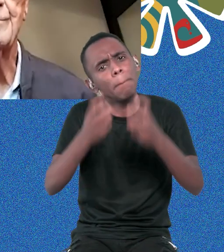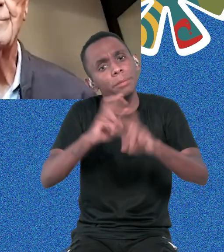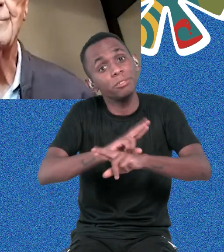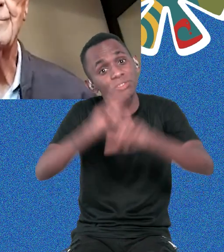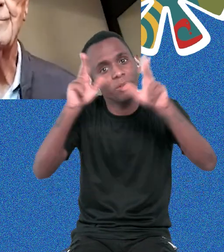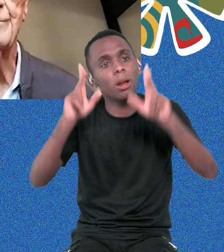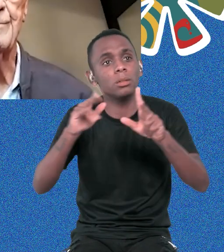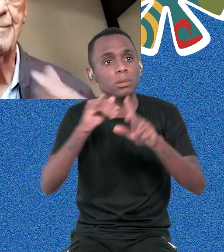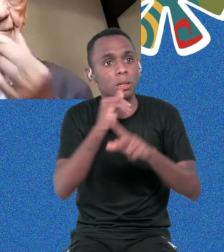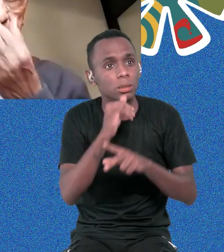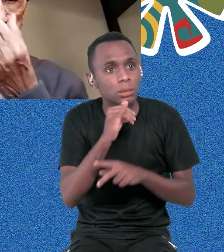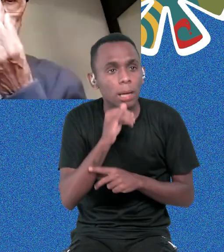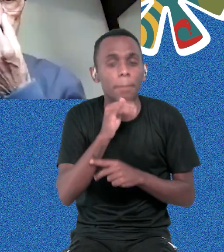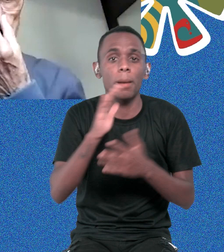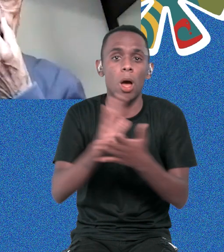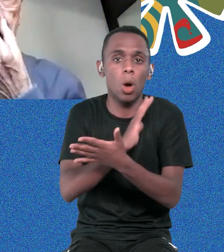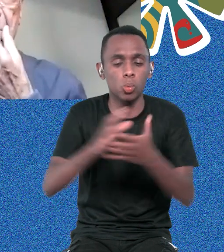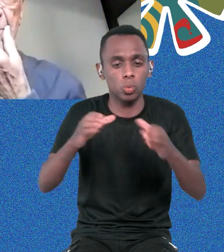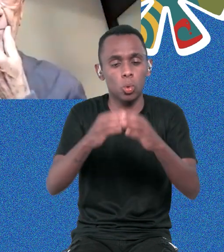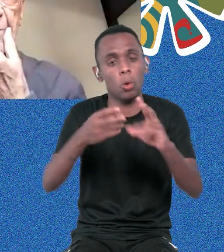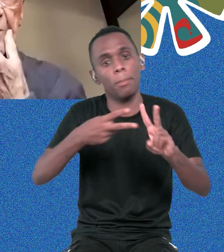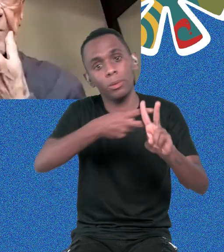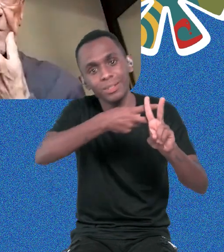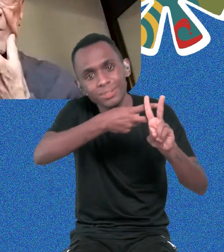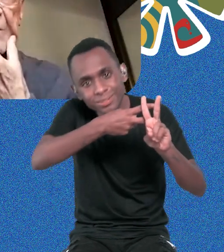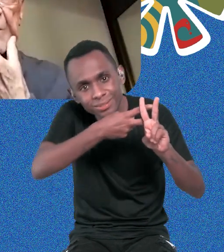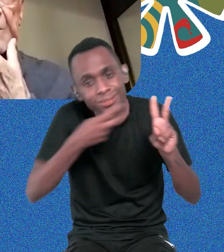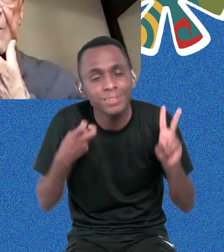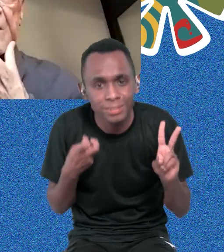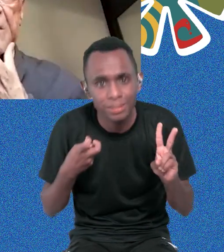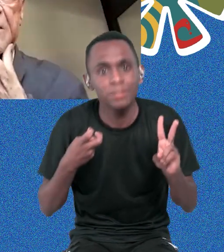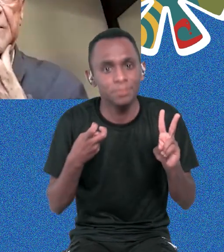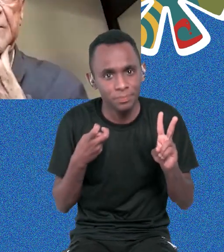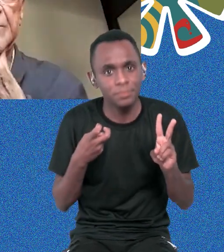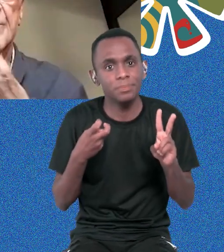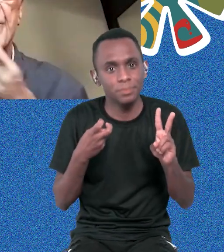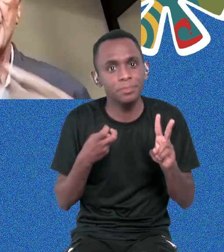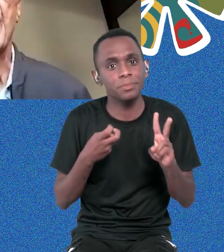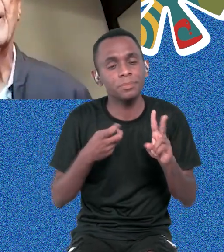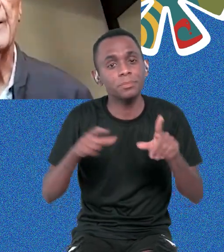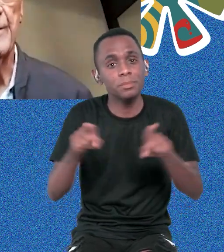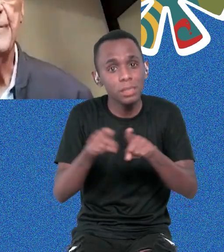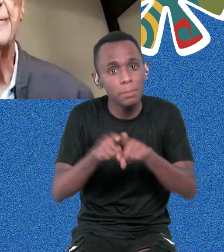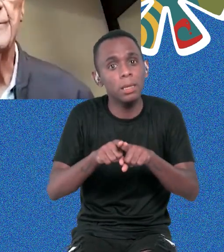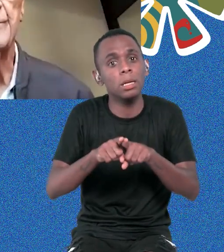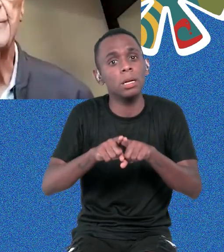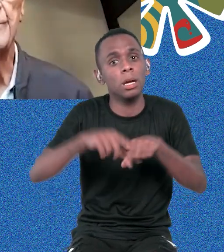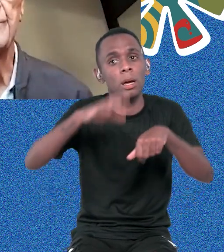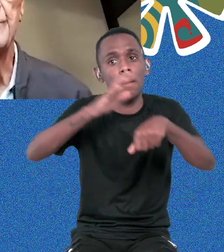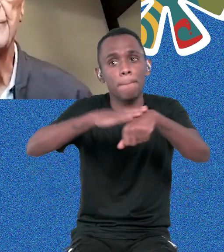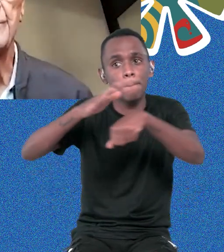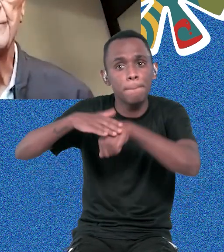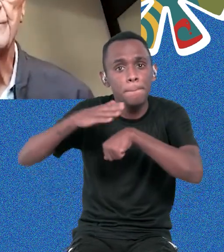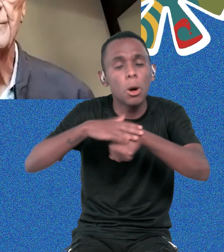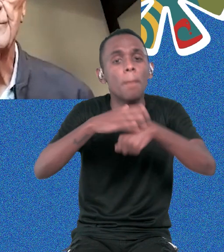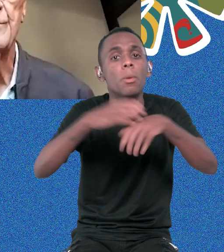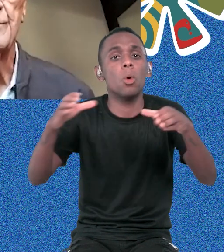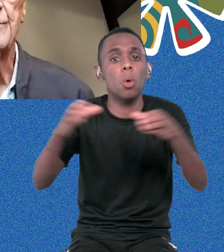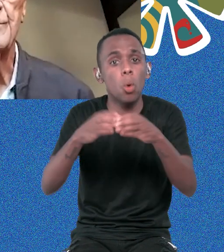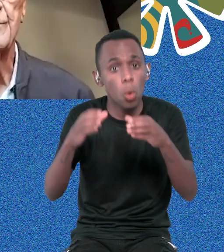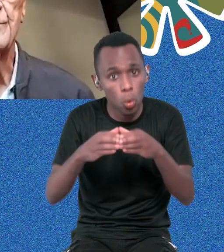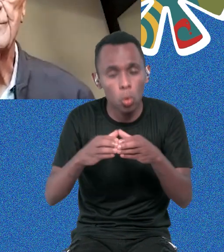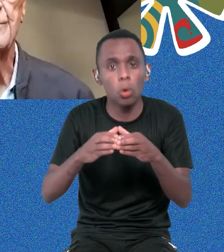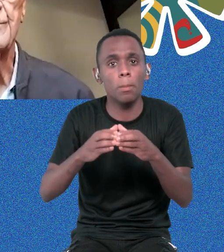completamente diferente, por exemplo, né, das comunidades indígenas, comunidades e povos indígenas, das próprias